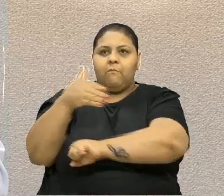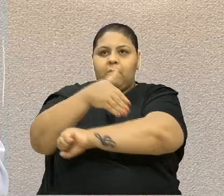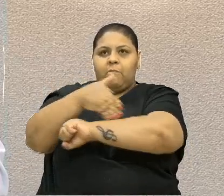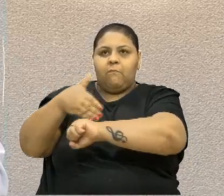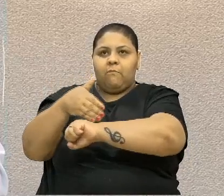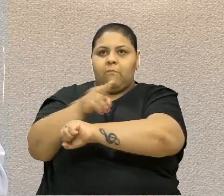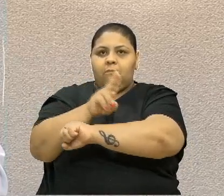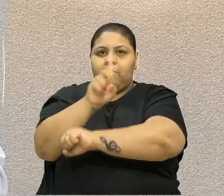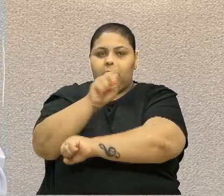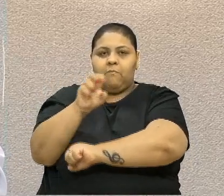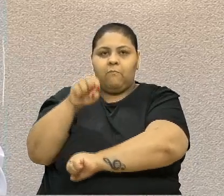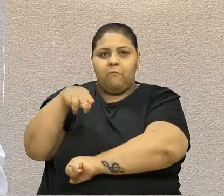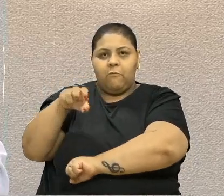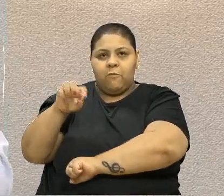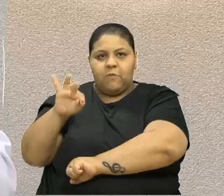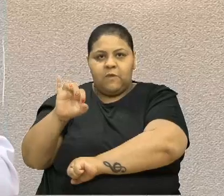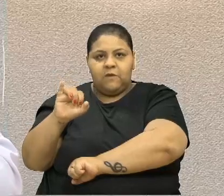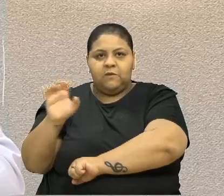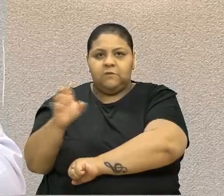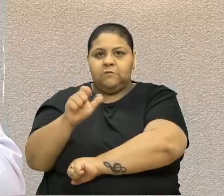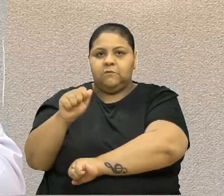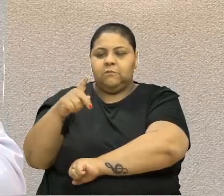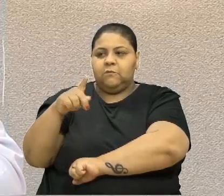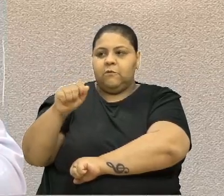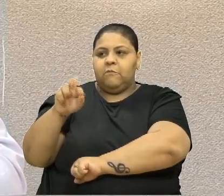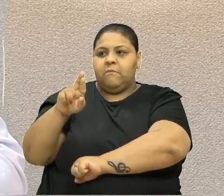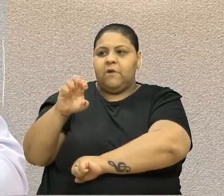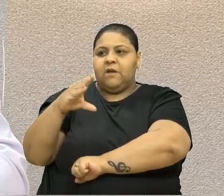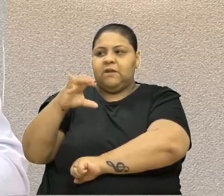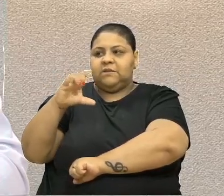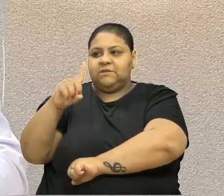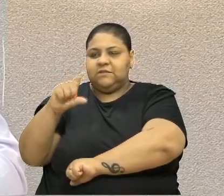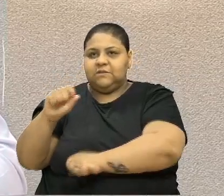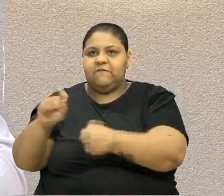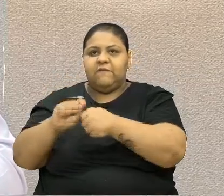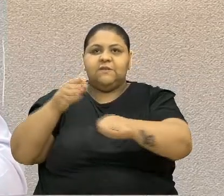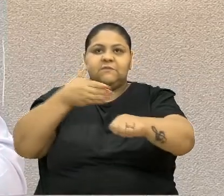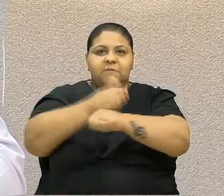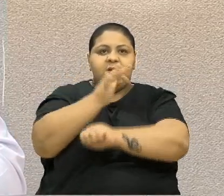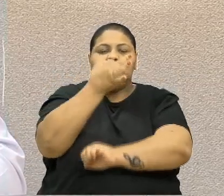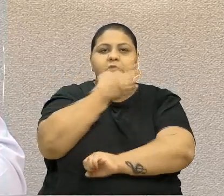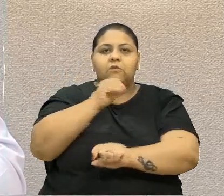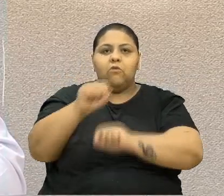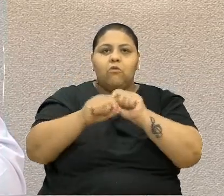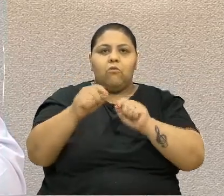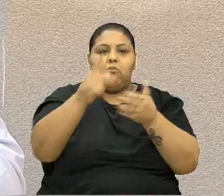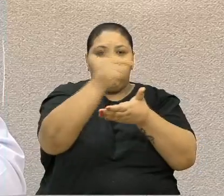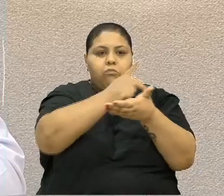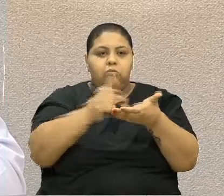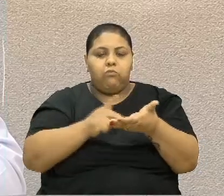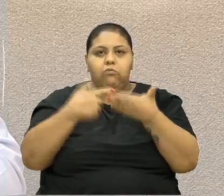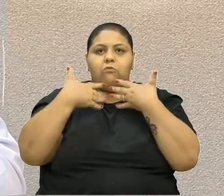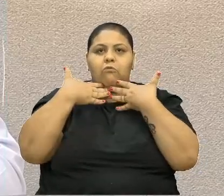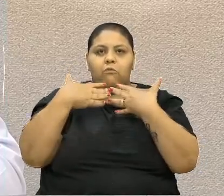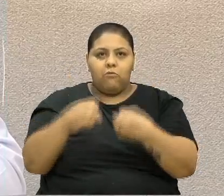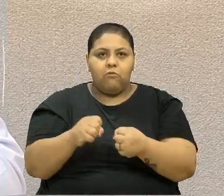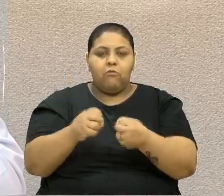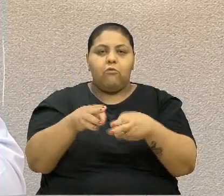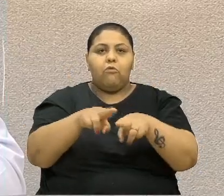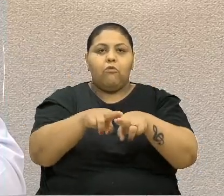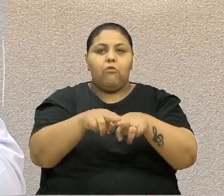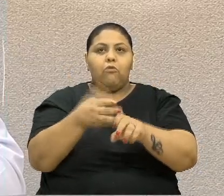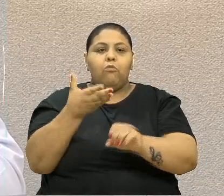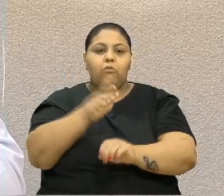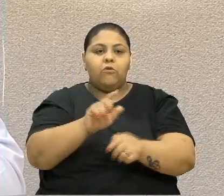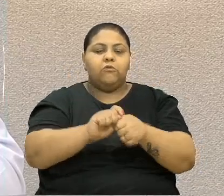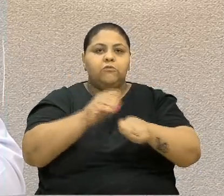Rua Zenite Aparecida de Jesus, consta na cartografia do município, conforme mapas desta secretaria. Portanto, integra